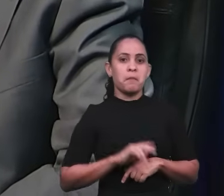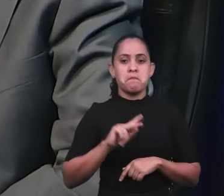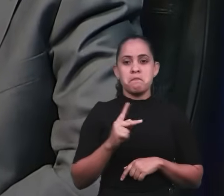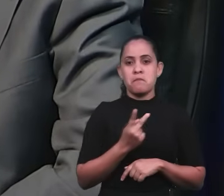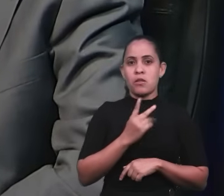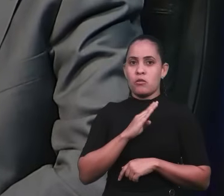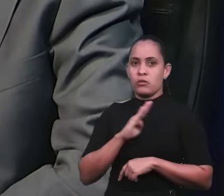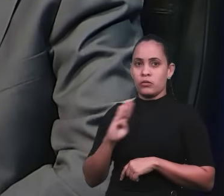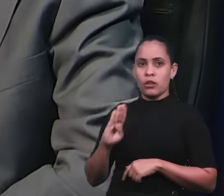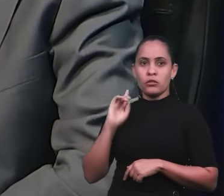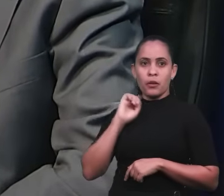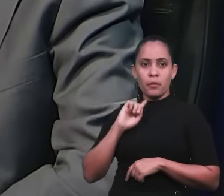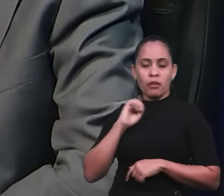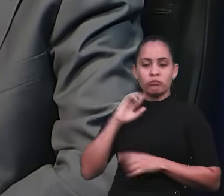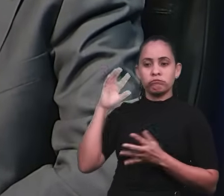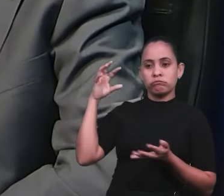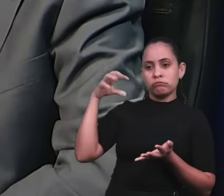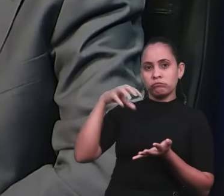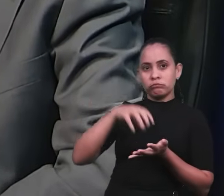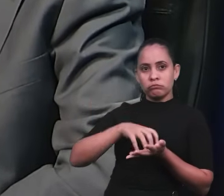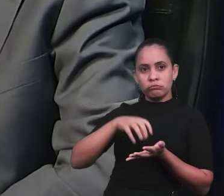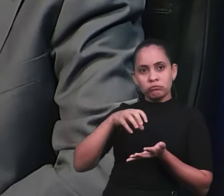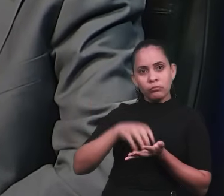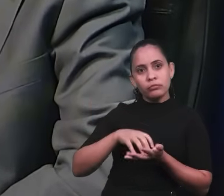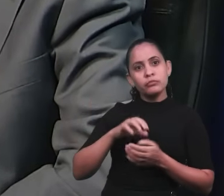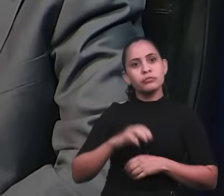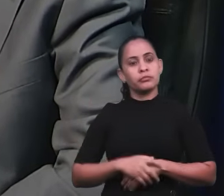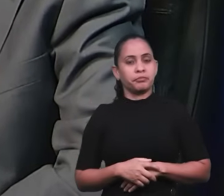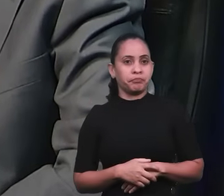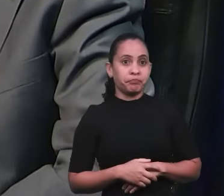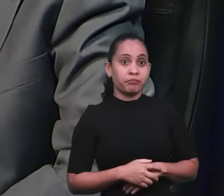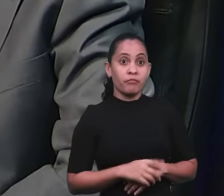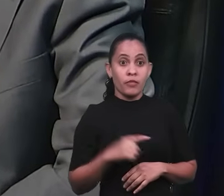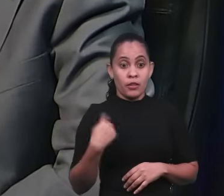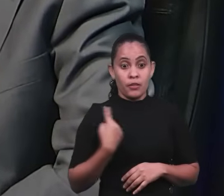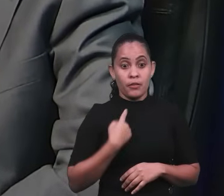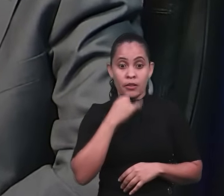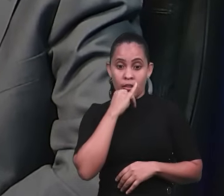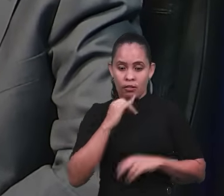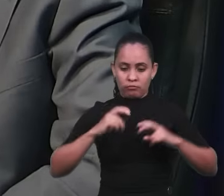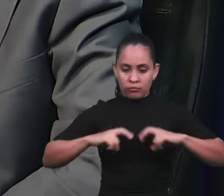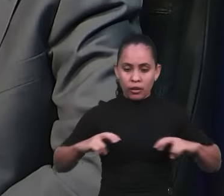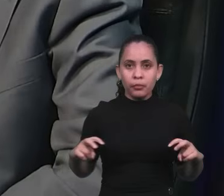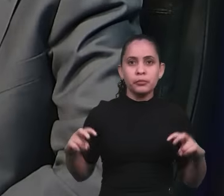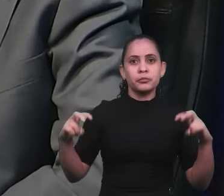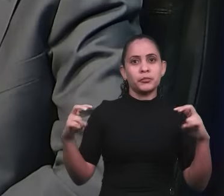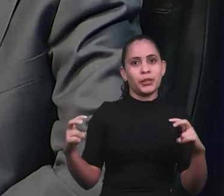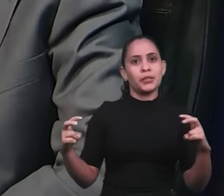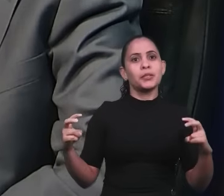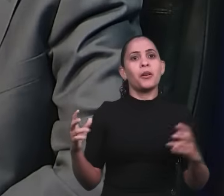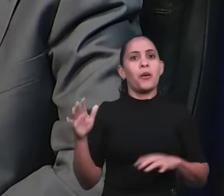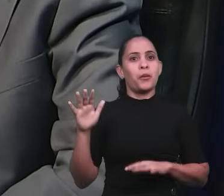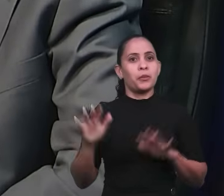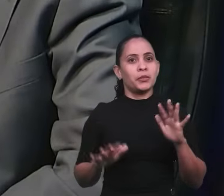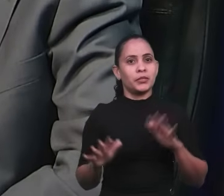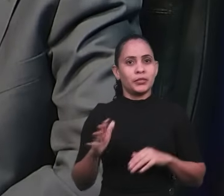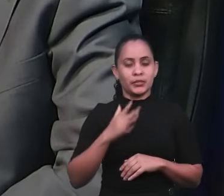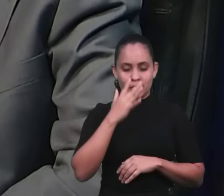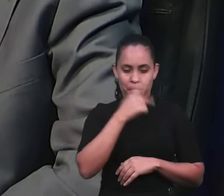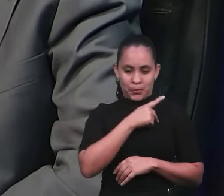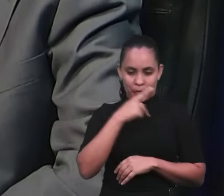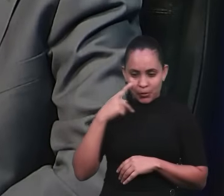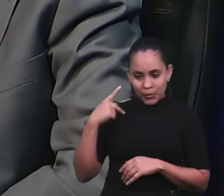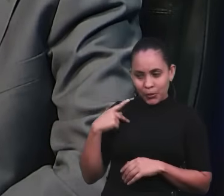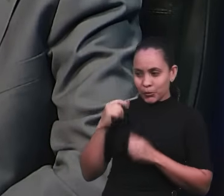Horizonte. Estamos no centro da capital mineira e estamos à mesa aqui com alguns companheiros. O pastor Miguel,